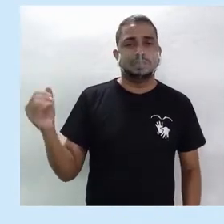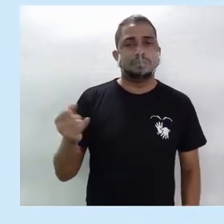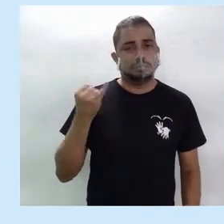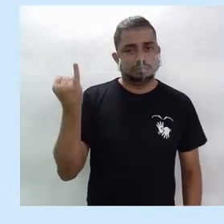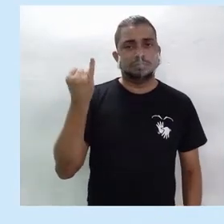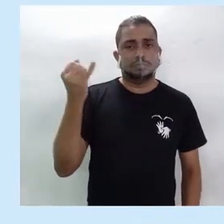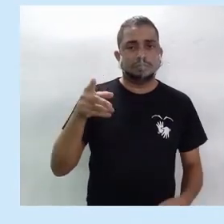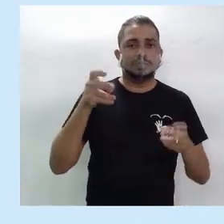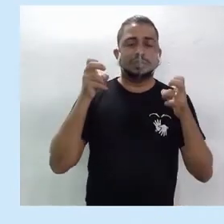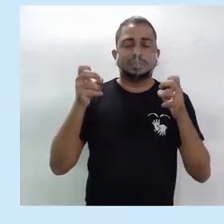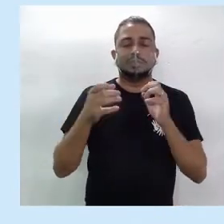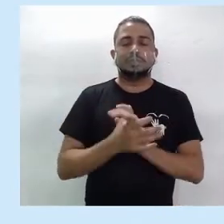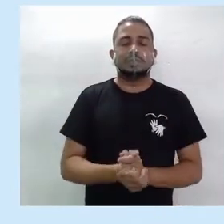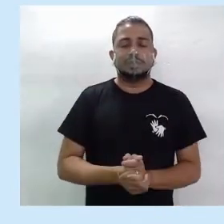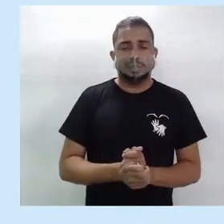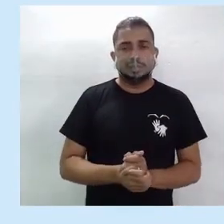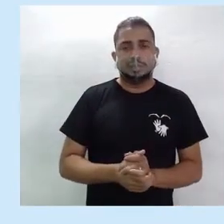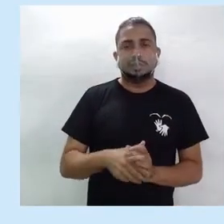fator. Desde